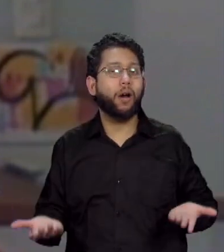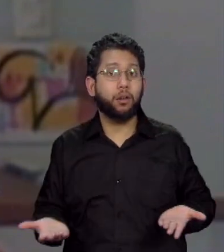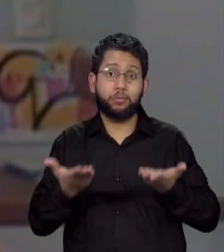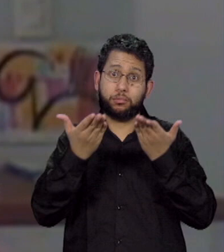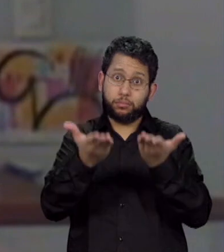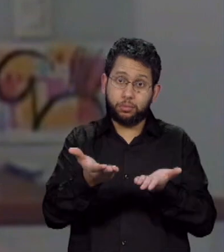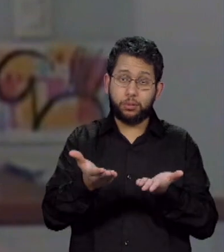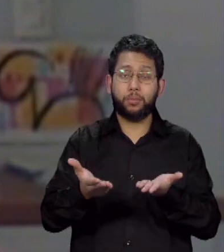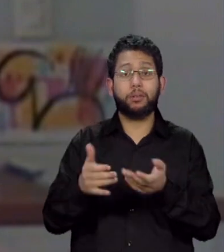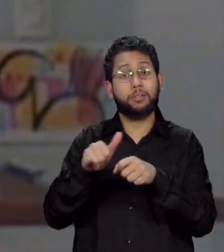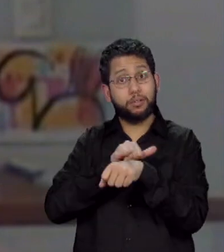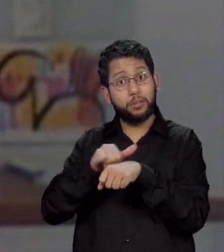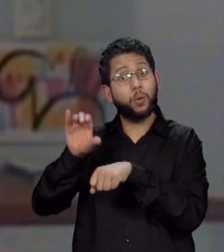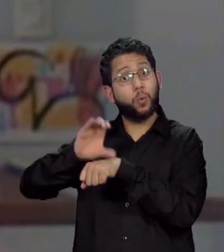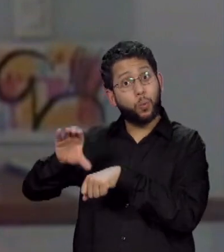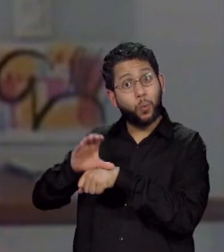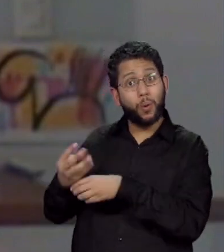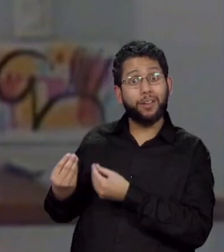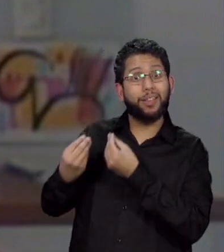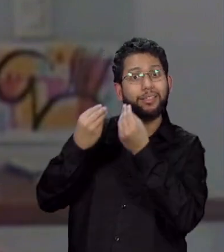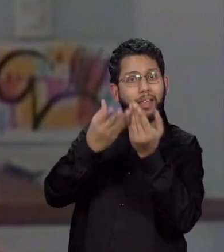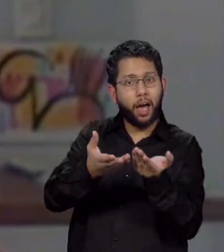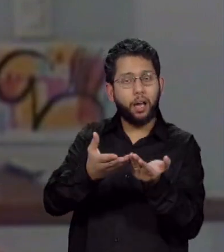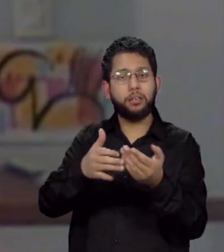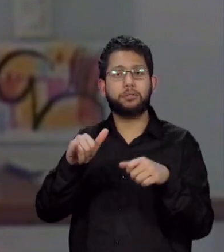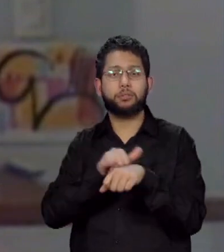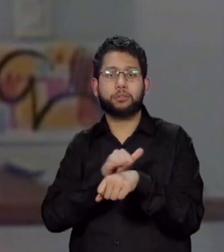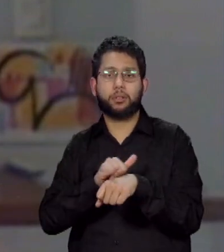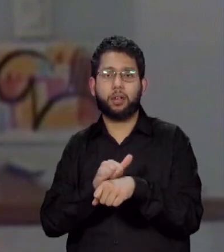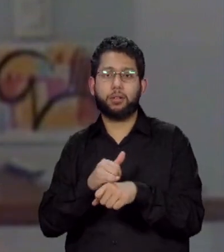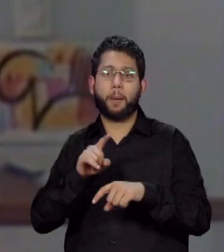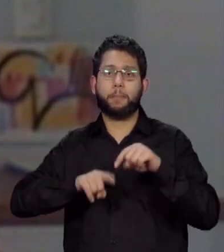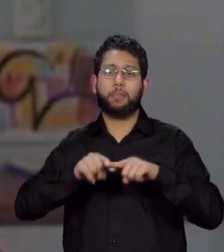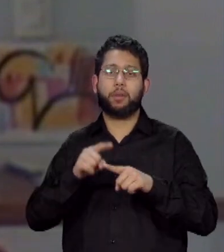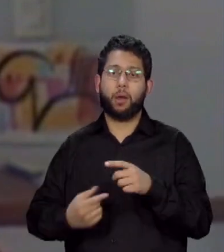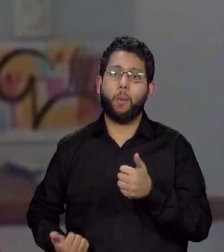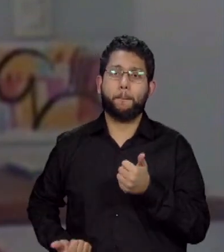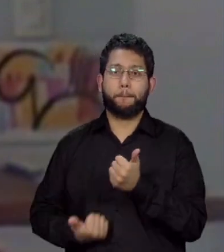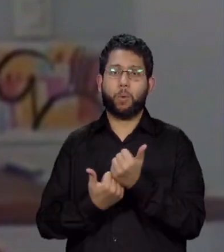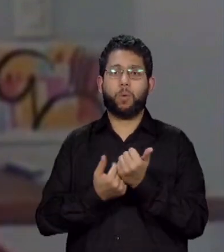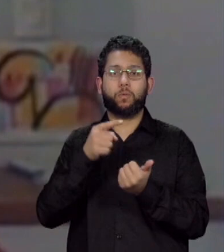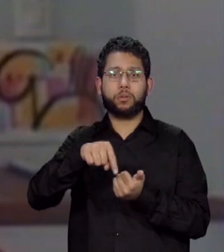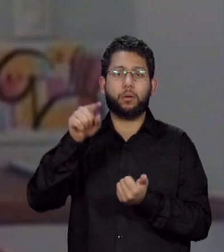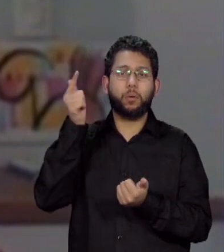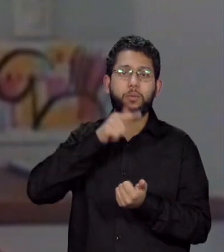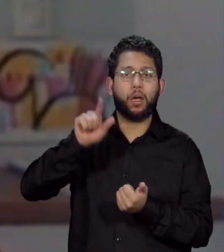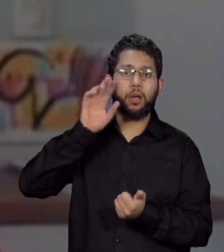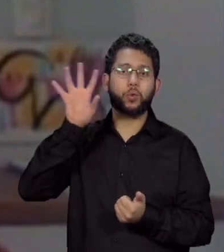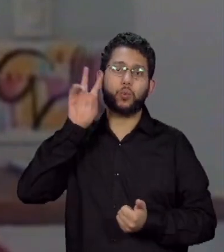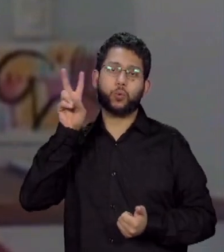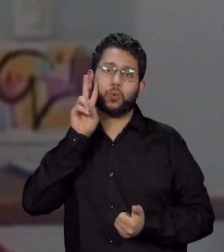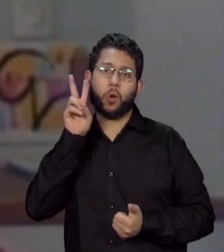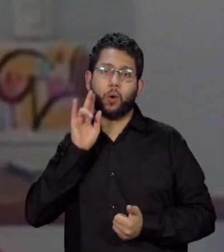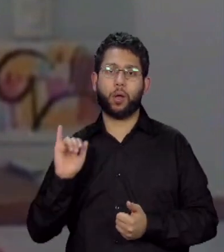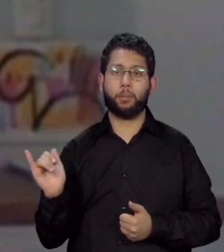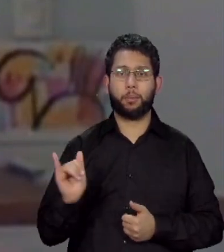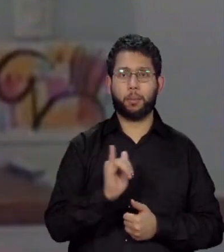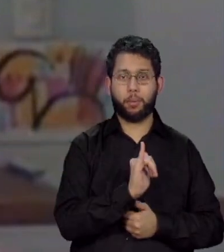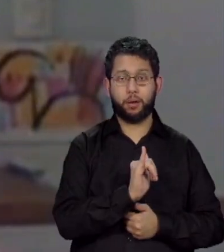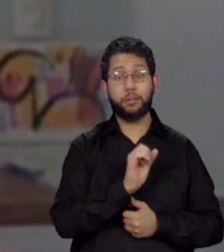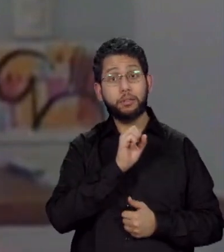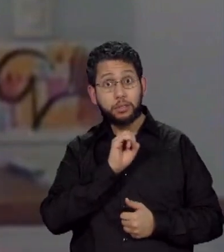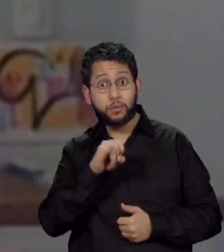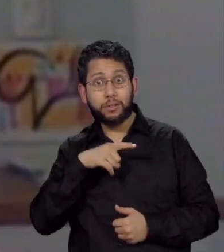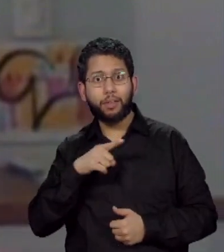que esses cursos te dão ferramentas para você poder construir uma boa história, se você